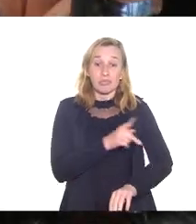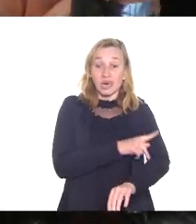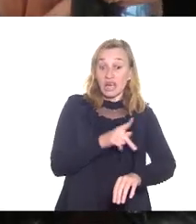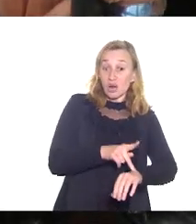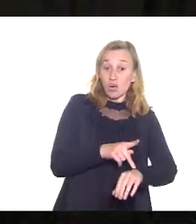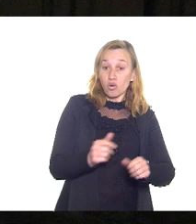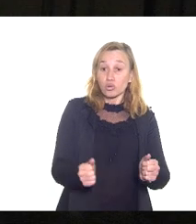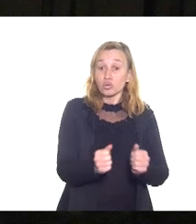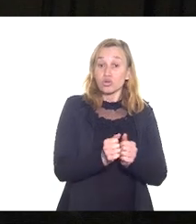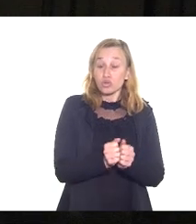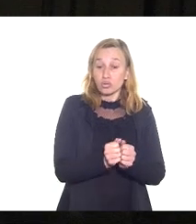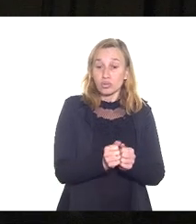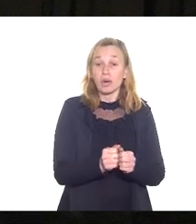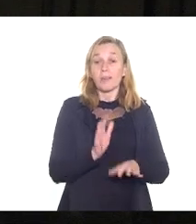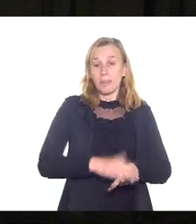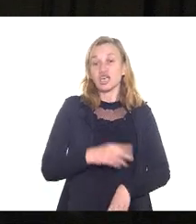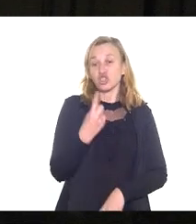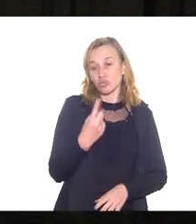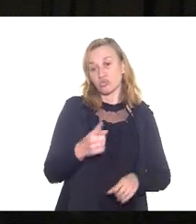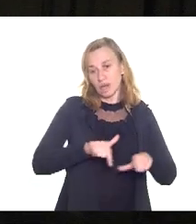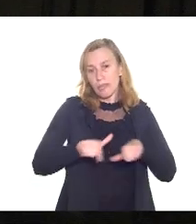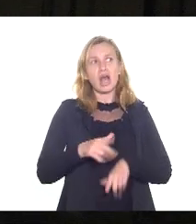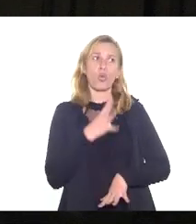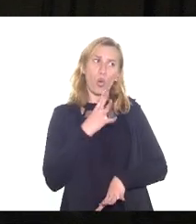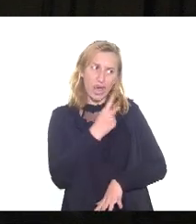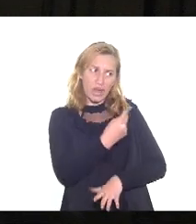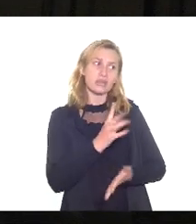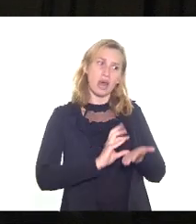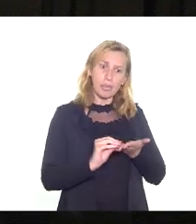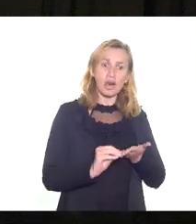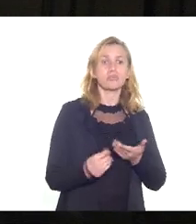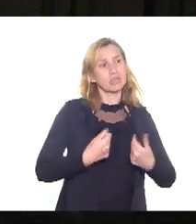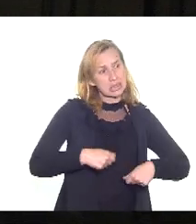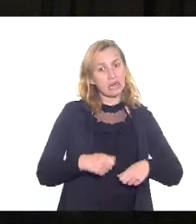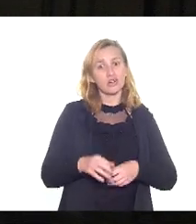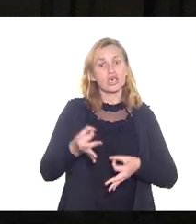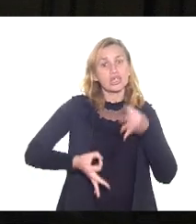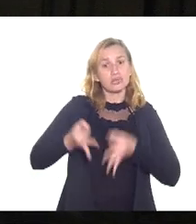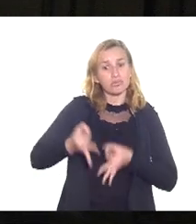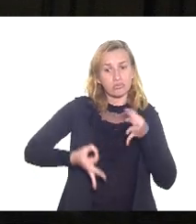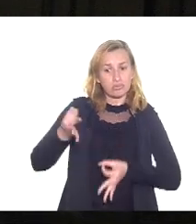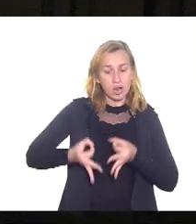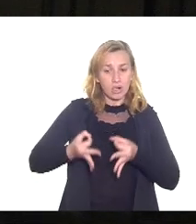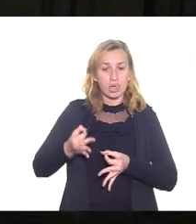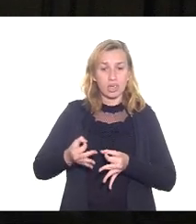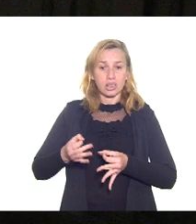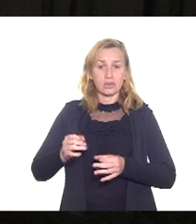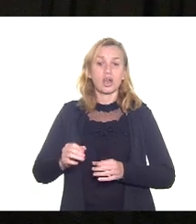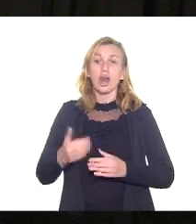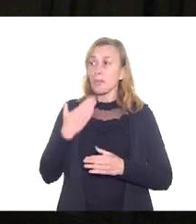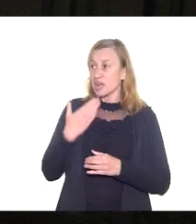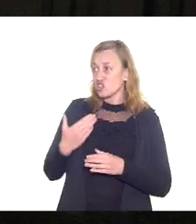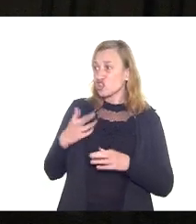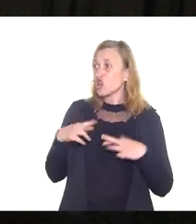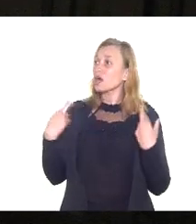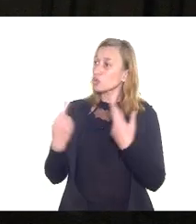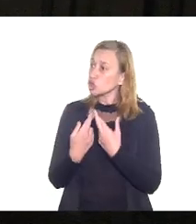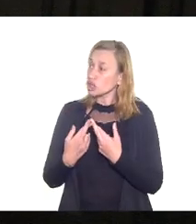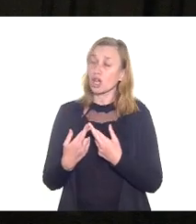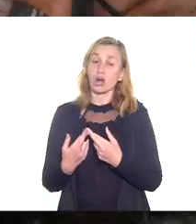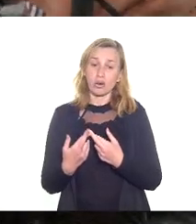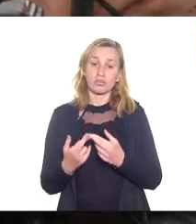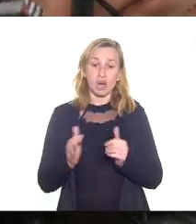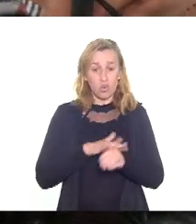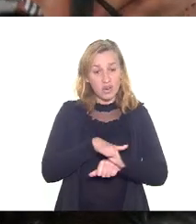ok. Né? Vossa Excelência conhece a pauta. A gente tinha que conversar com o Tribunal de Justiça, talvez, pedir uma audiência com o presidente Henrique Silveira, não sei se seria o